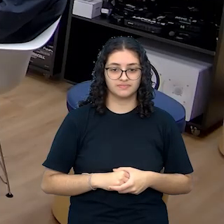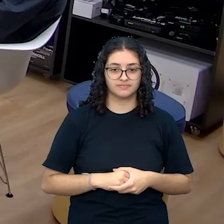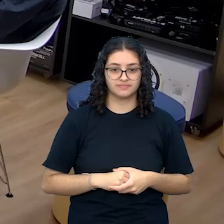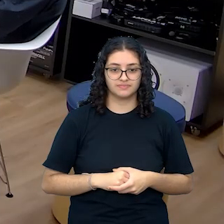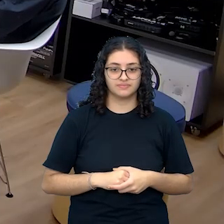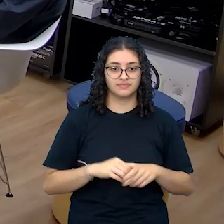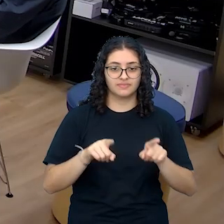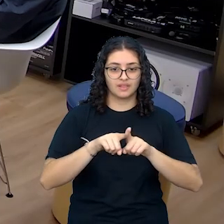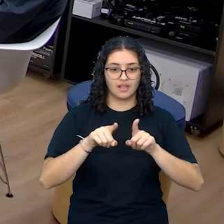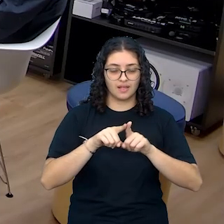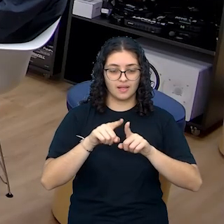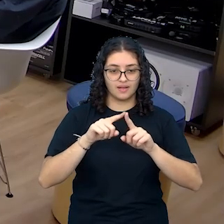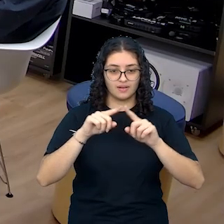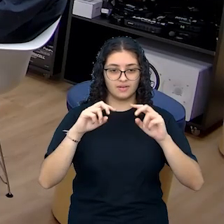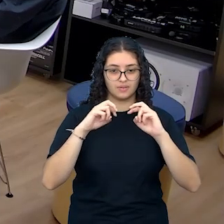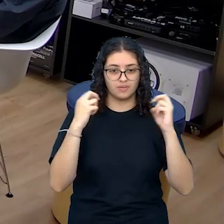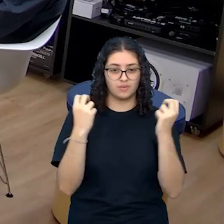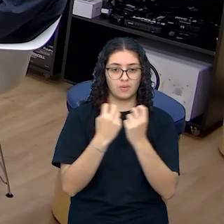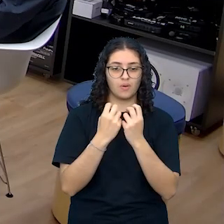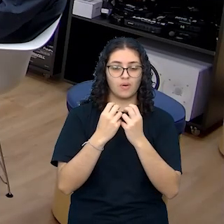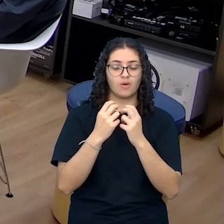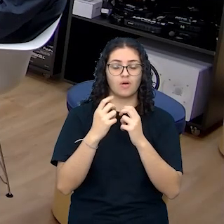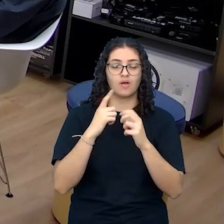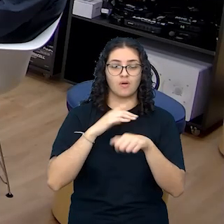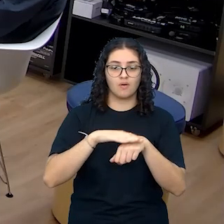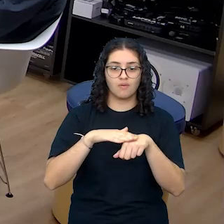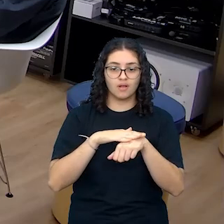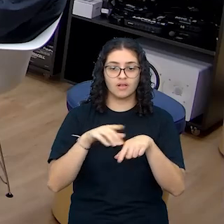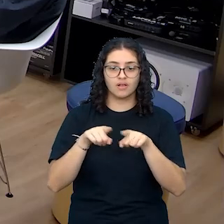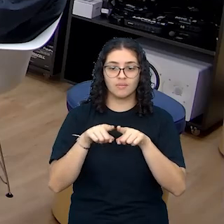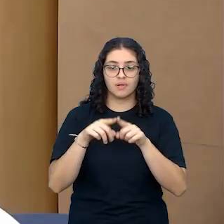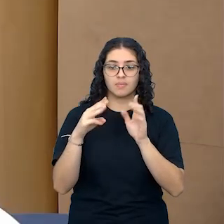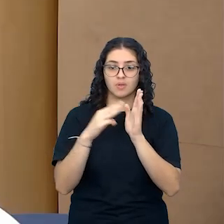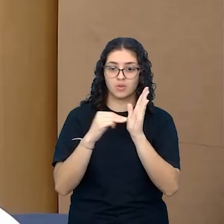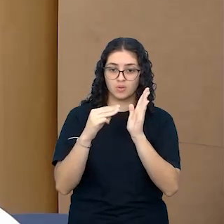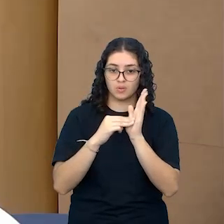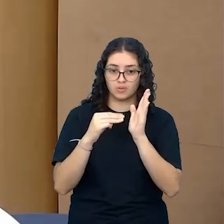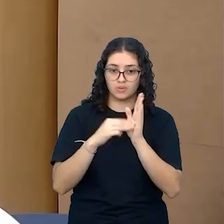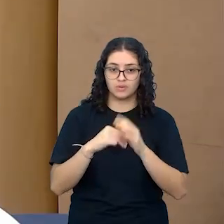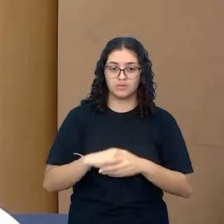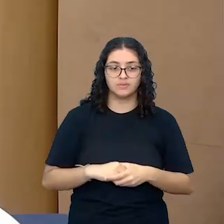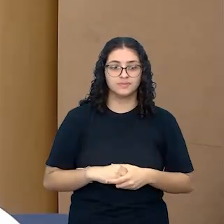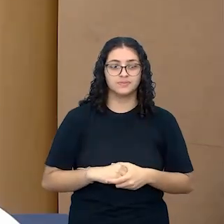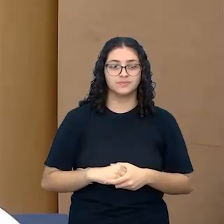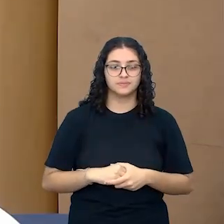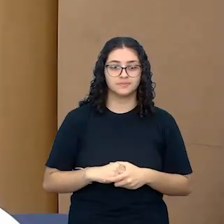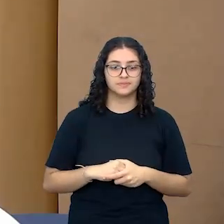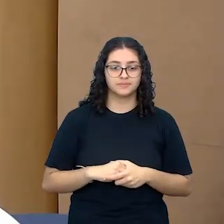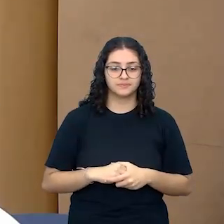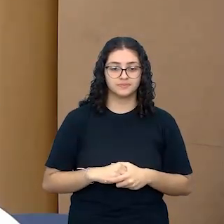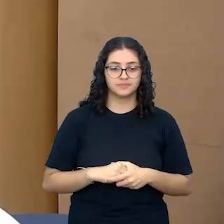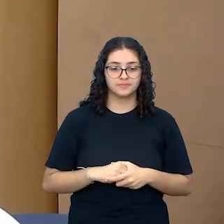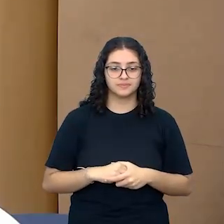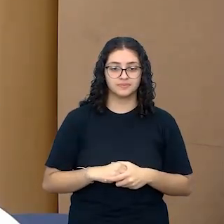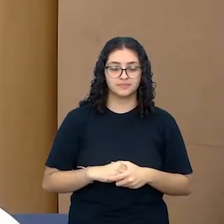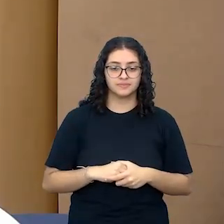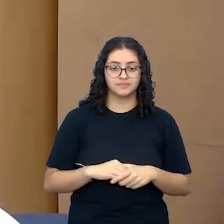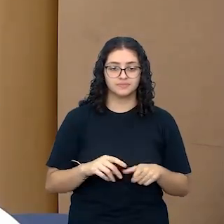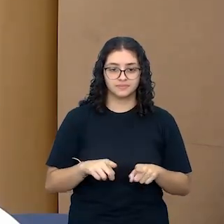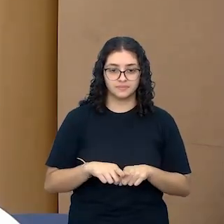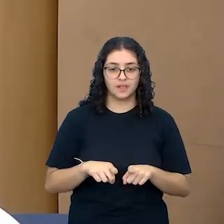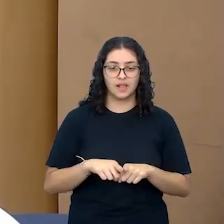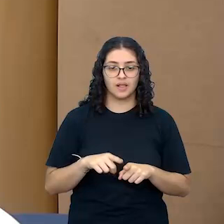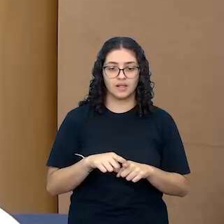ativa, Roda de conversa, metodologias ativas, né? jogos educativos, peers to peers, olha, o Word Isso.